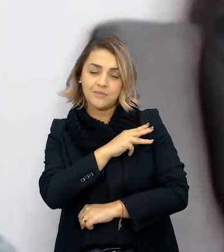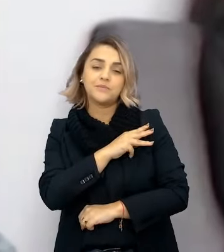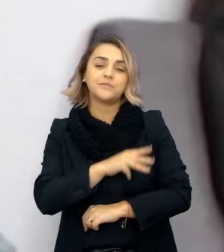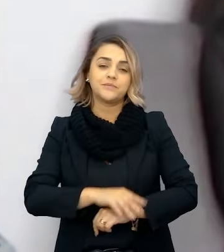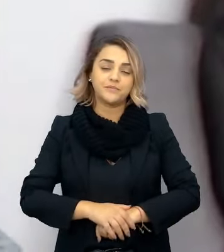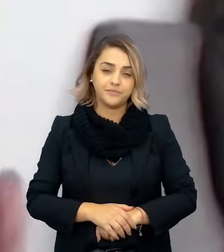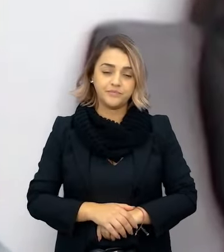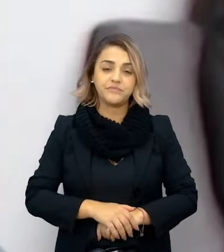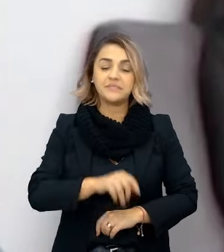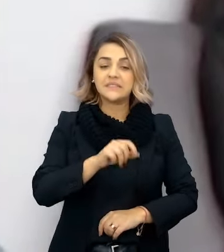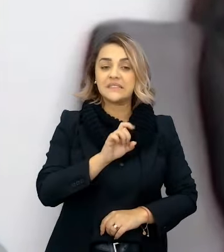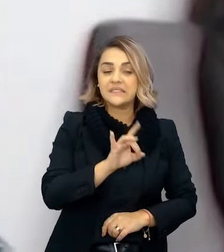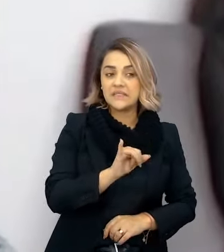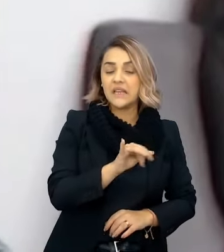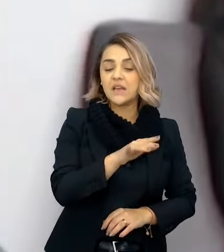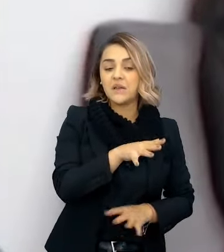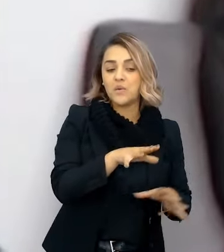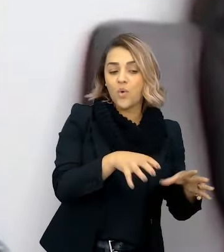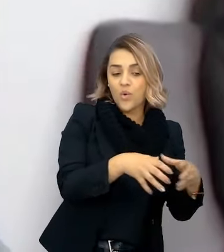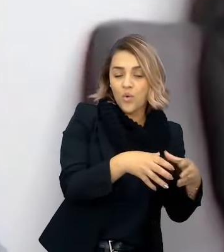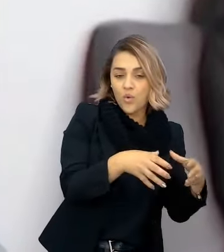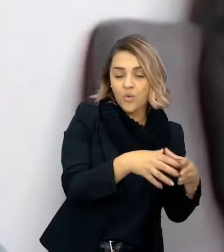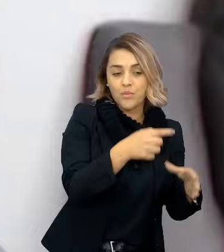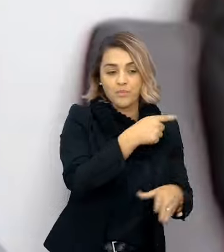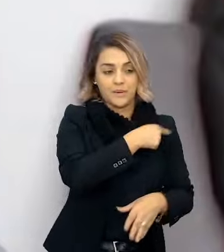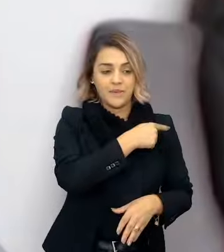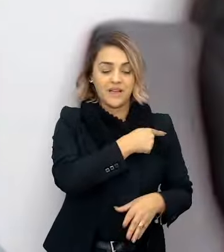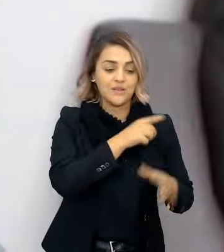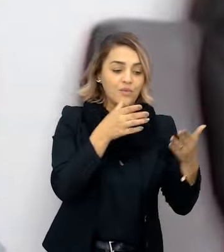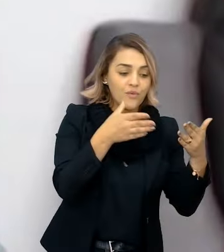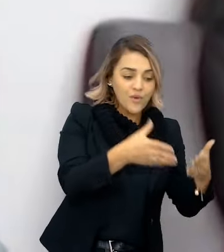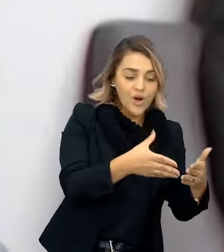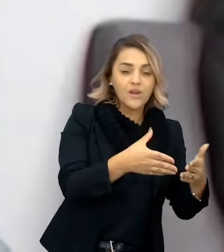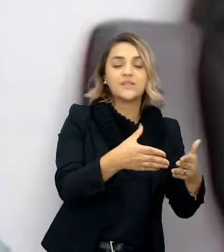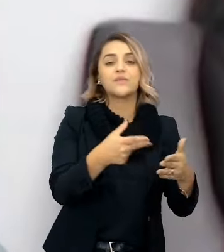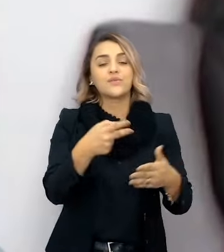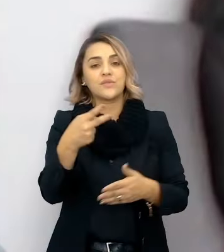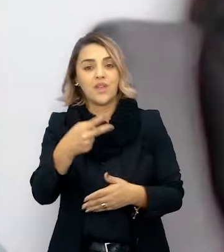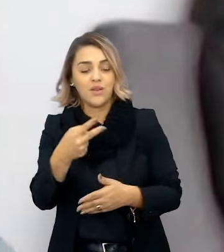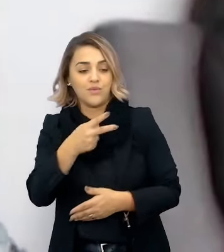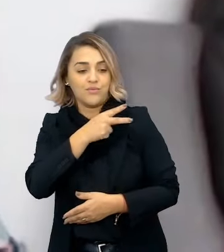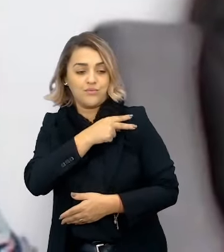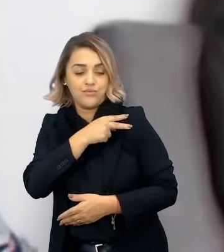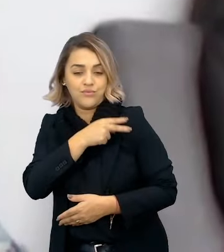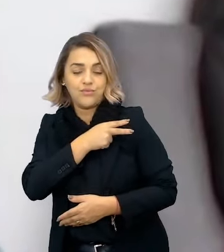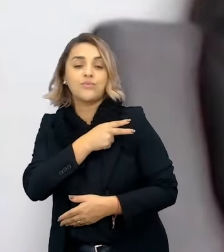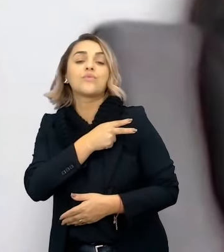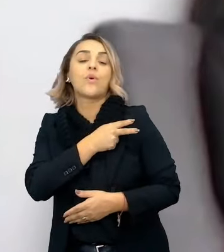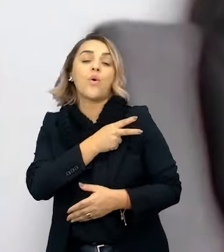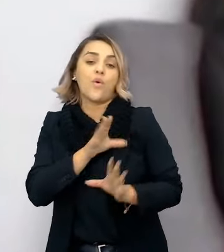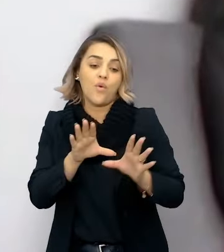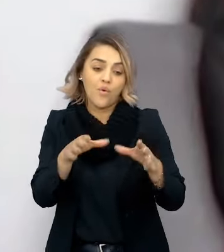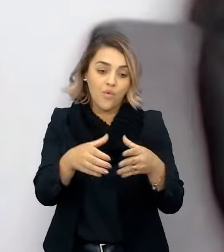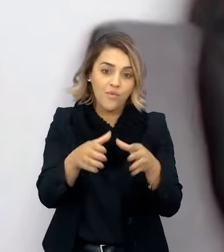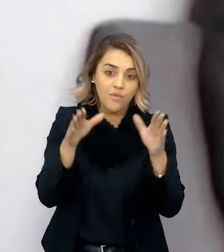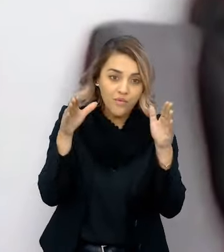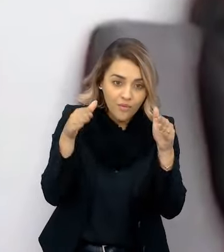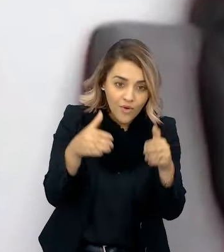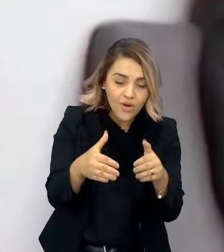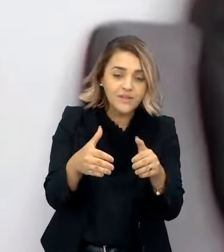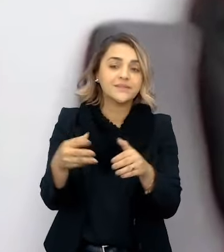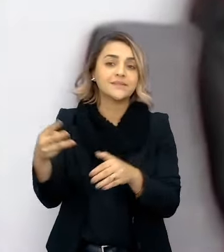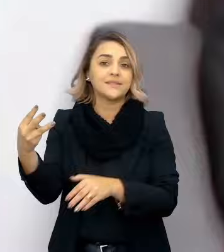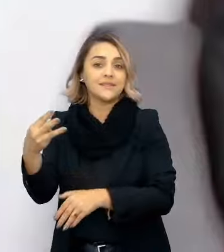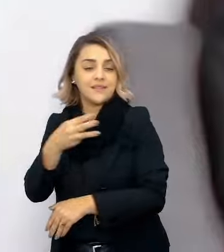da primeira série, quem é da segunda para a segunda, e da terceira, tá bom? Então, eu convido vocês, se